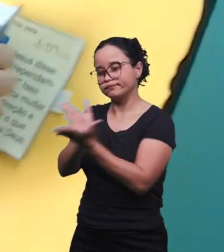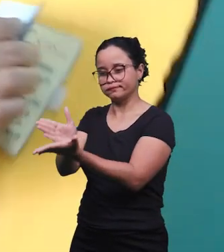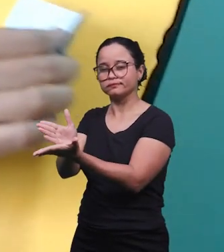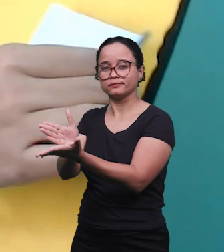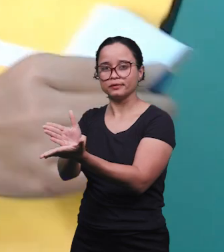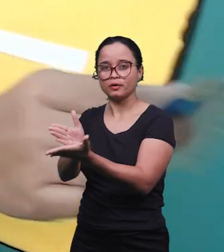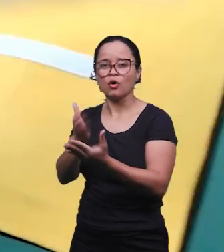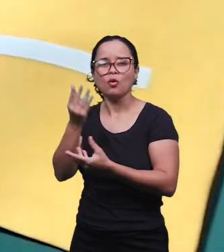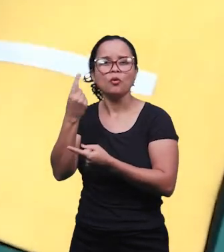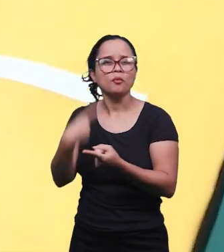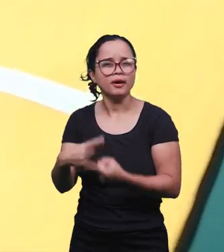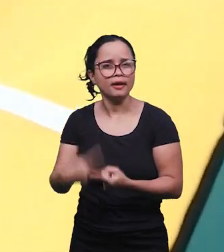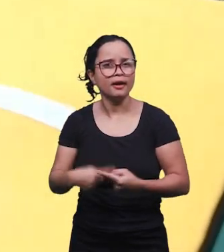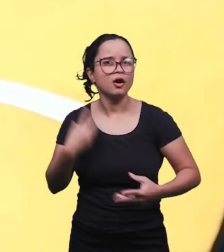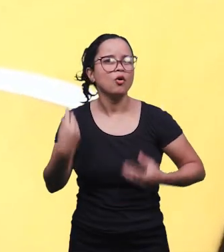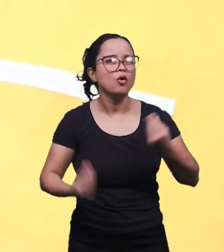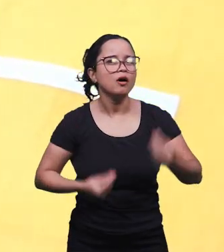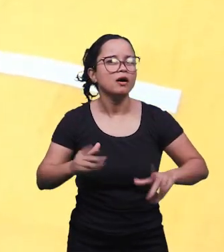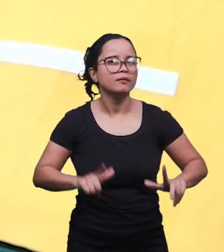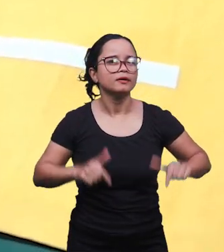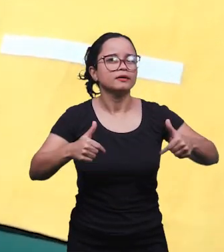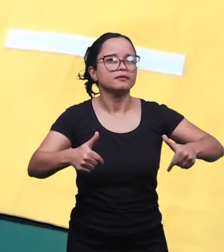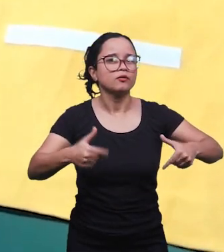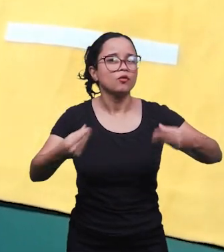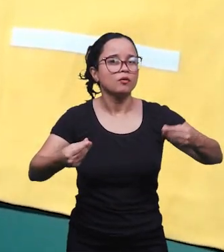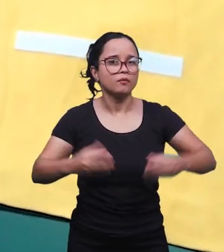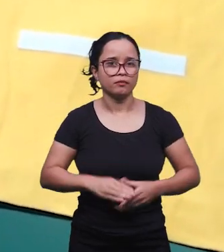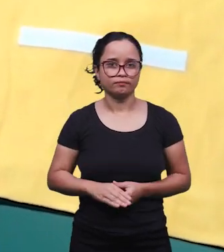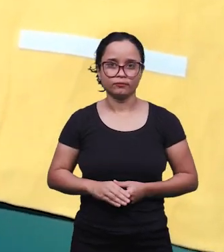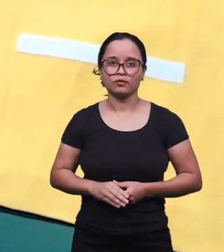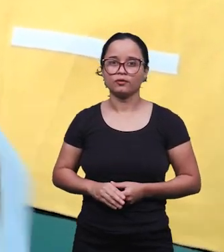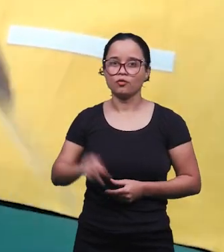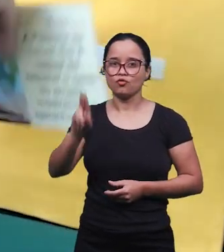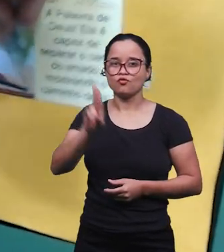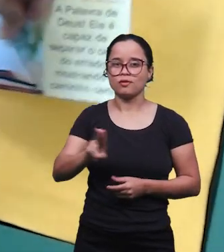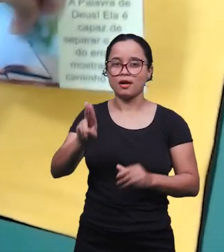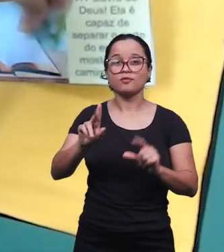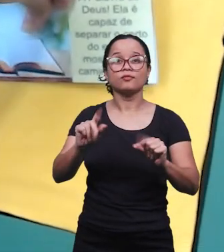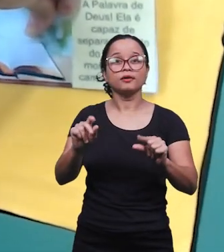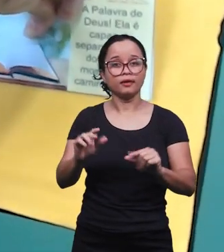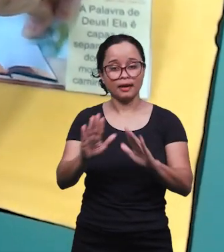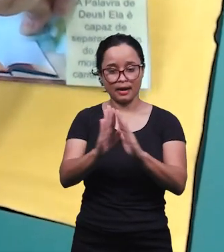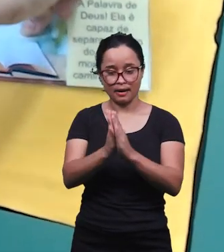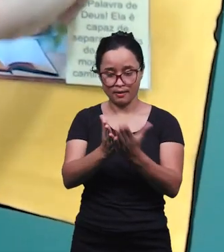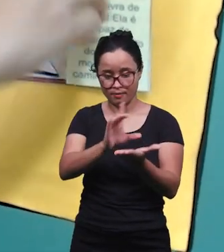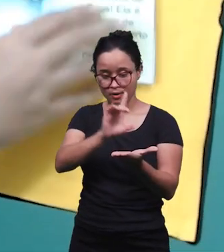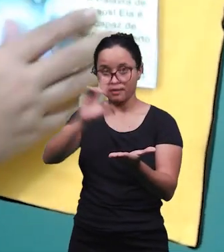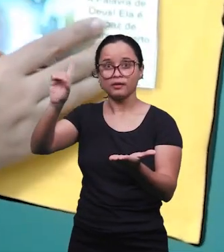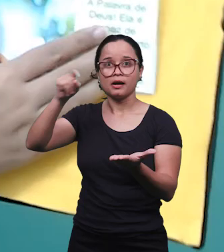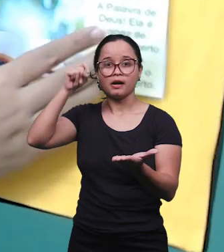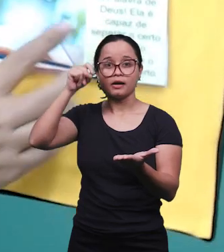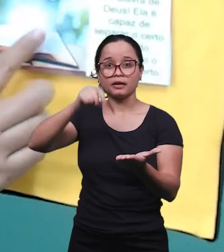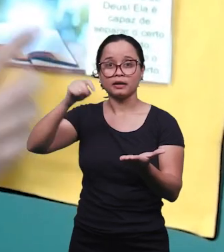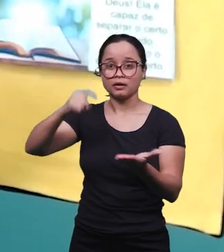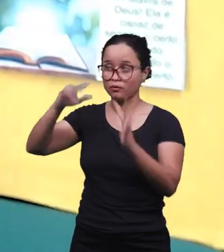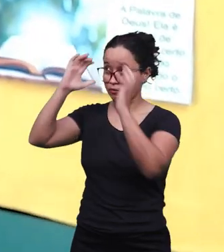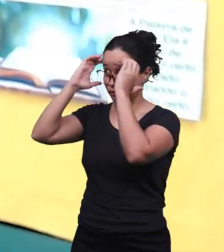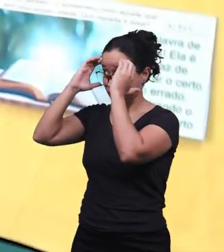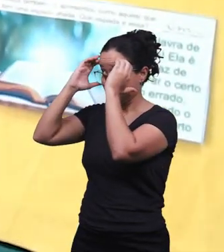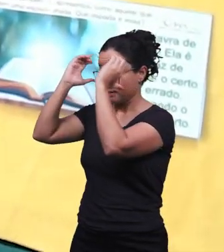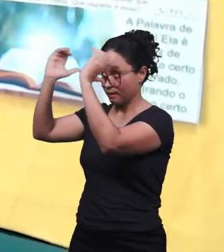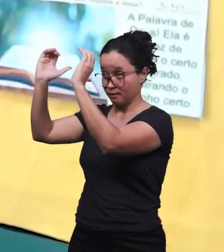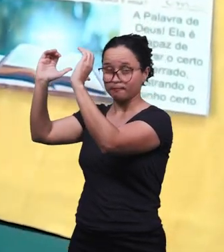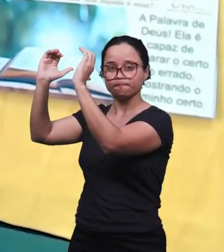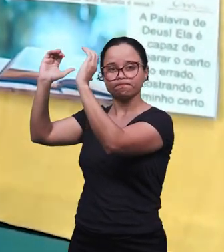por quê? E como eles poderiam fazer isso? Por meio da palavra,